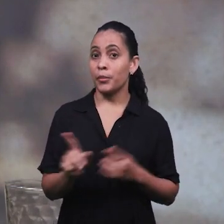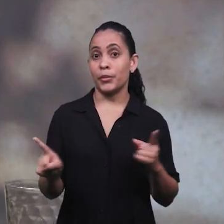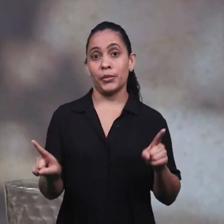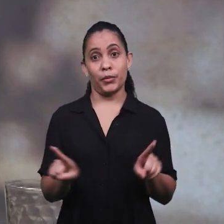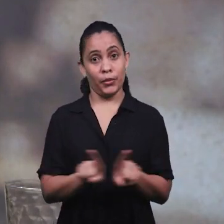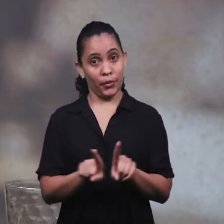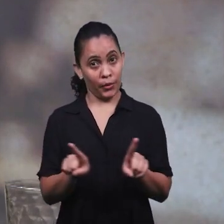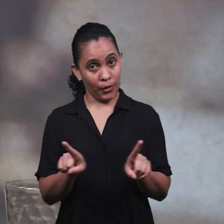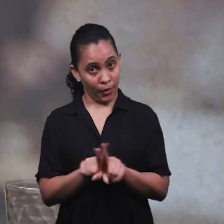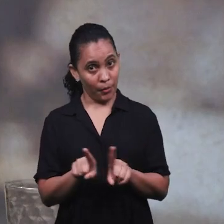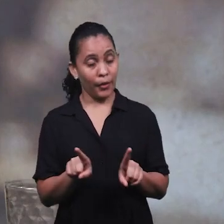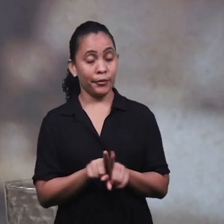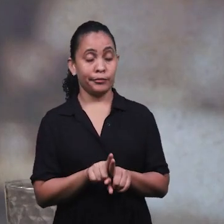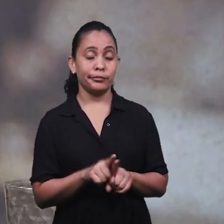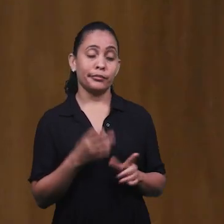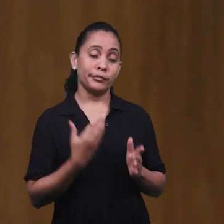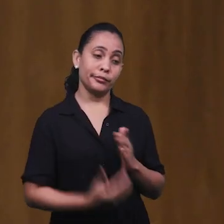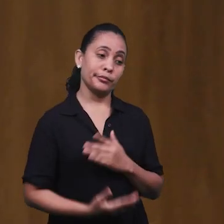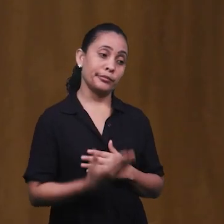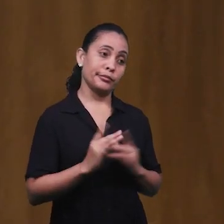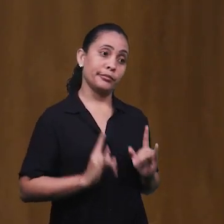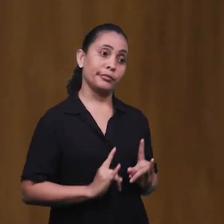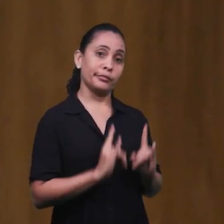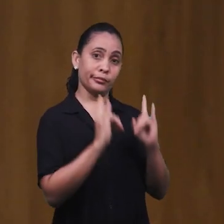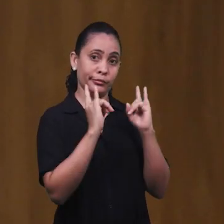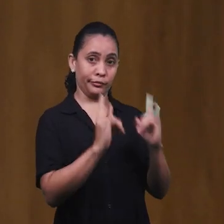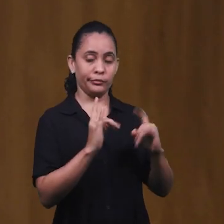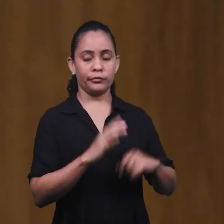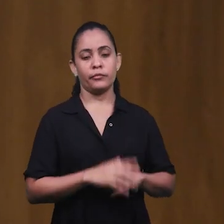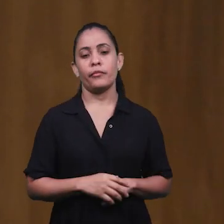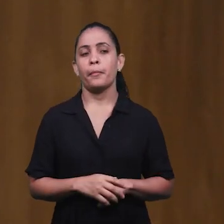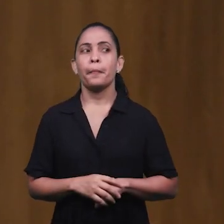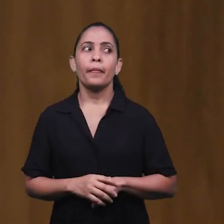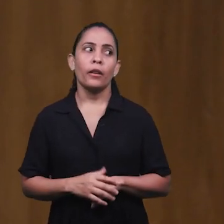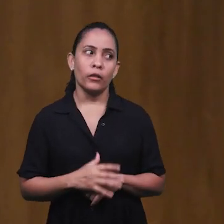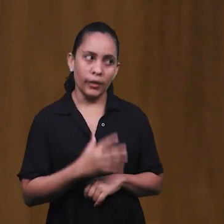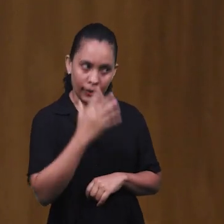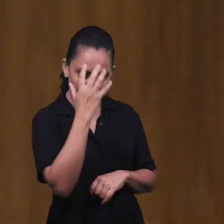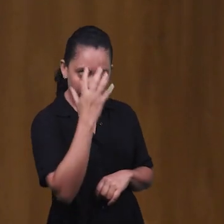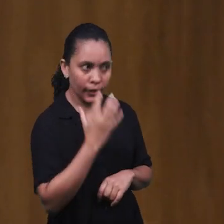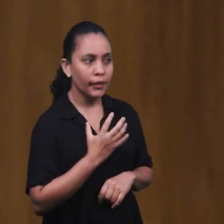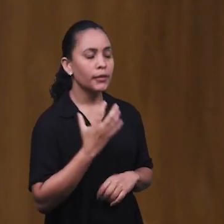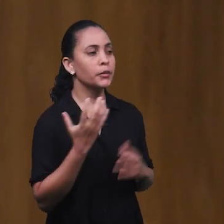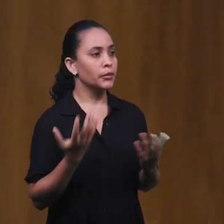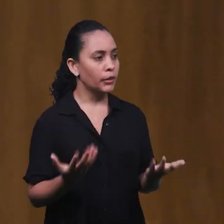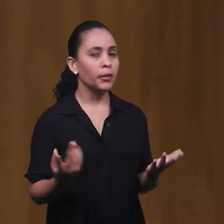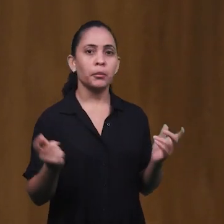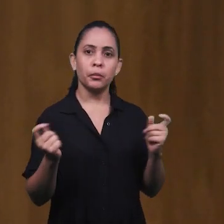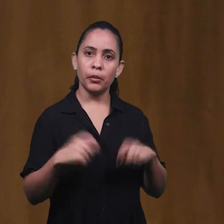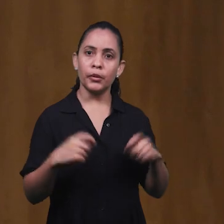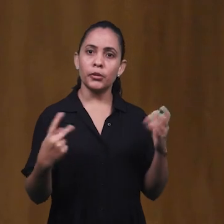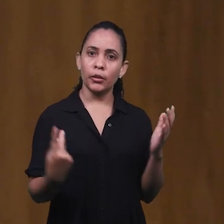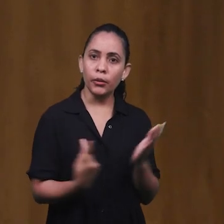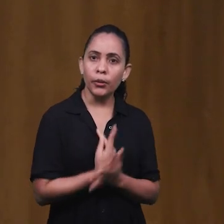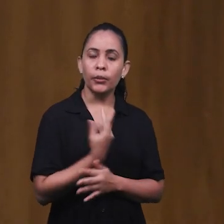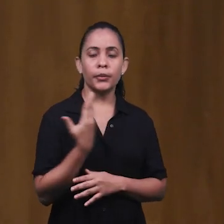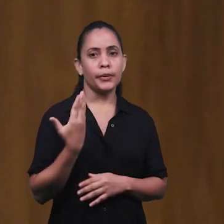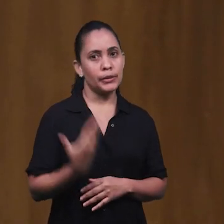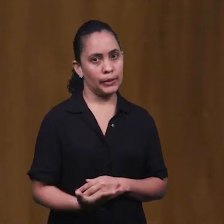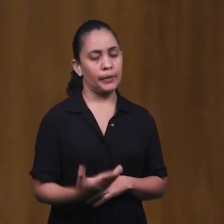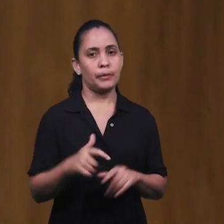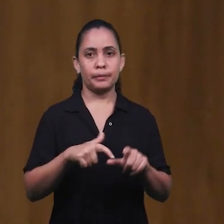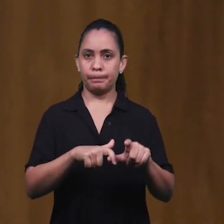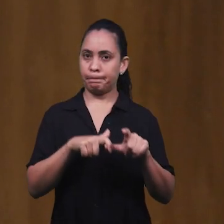a perda do seu imóvel. Ou seja, doutor Vinícius, são consequências gravíssimas, né, caso a pessoa permaneça